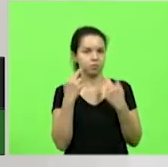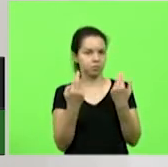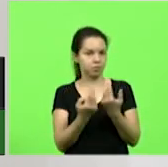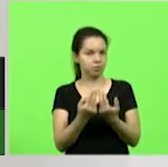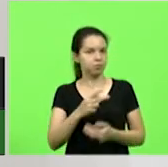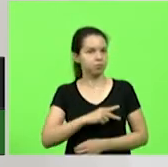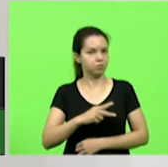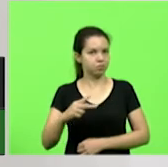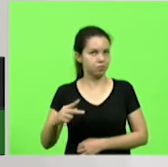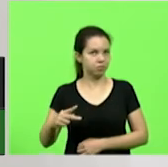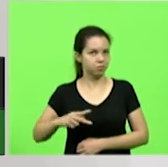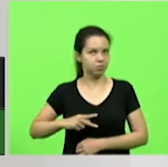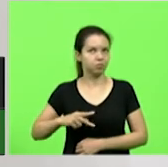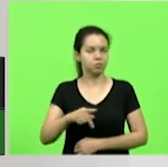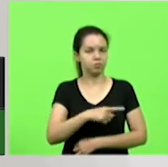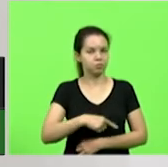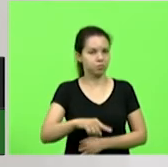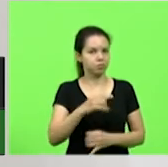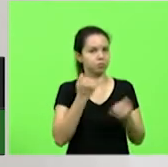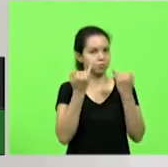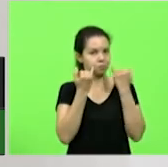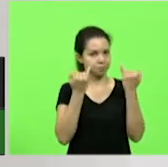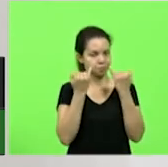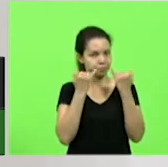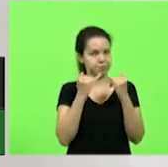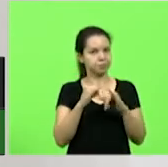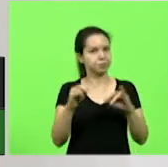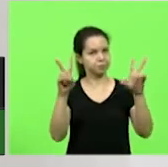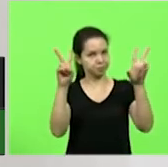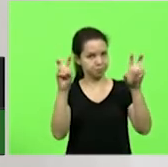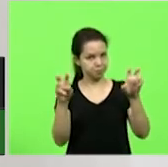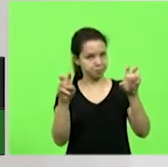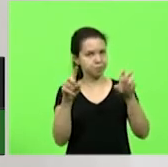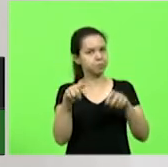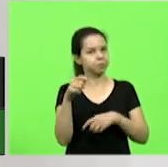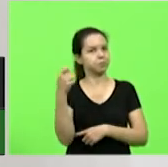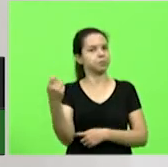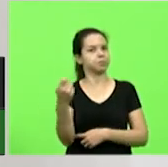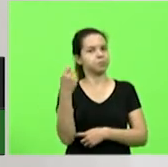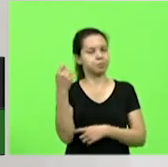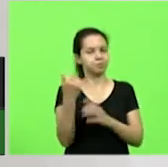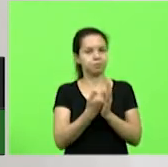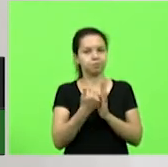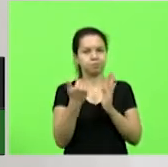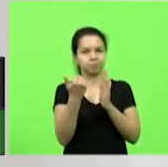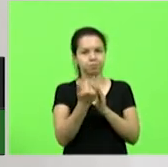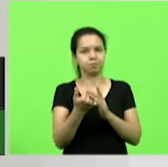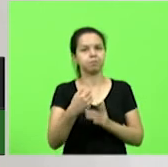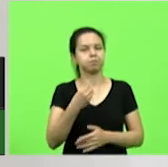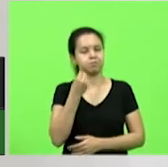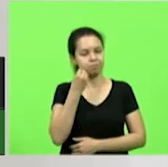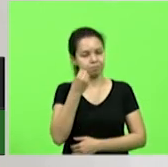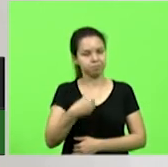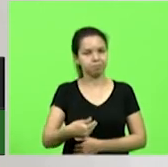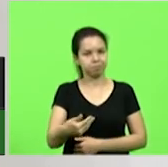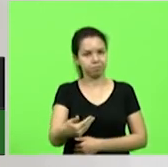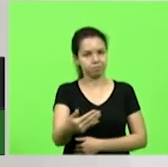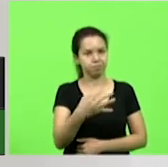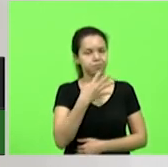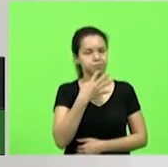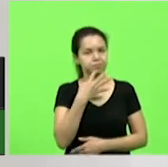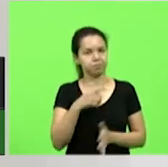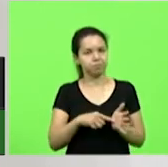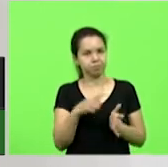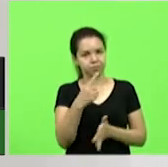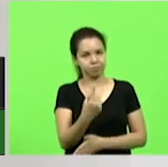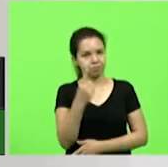nos informar sobre esse tema. É um dos mais graves que vivi e conheci desde o primeiro dia que me